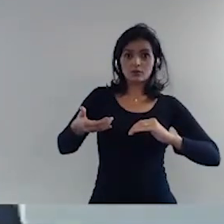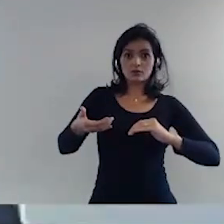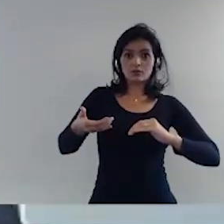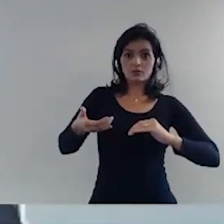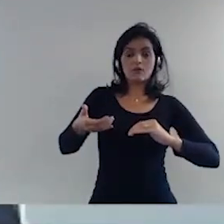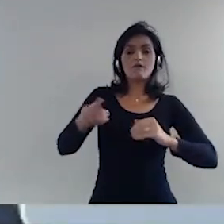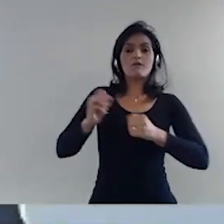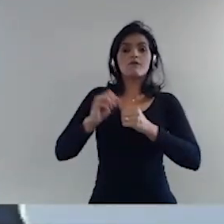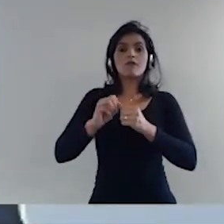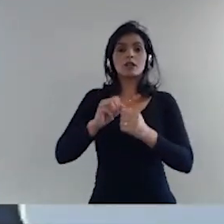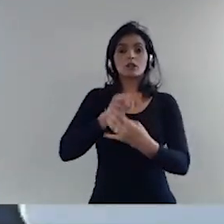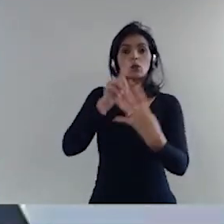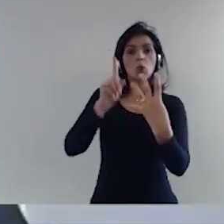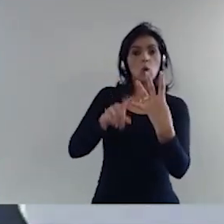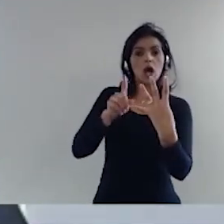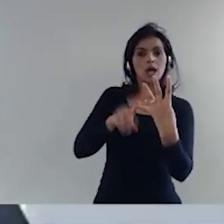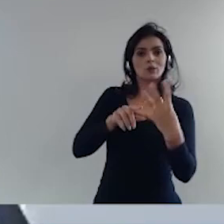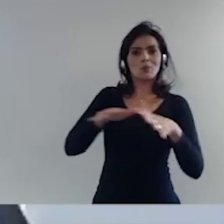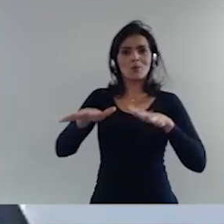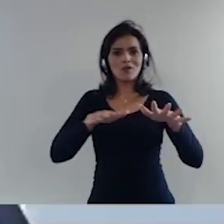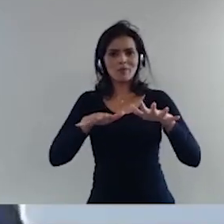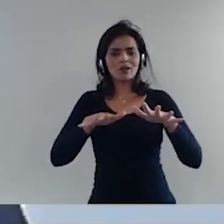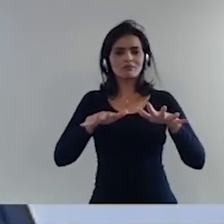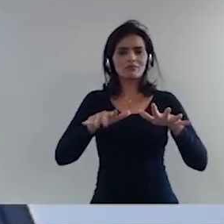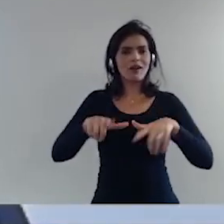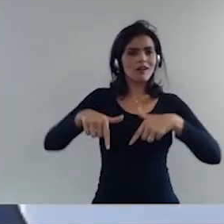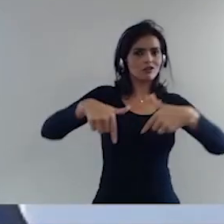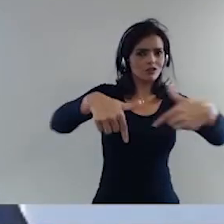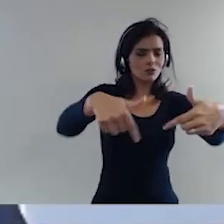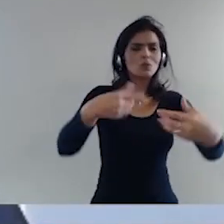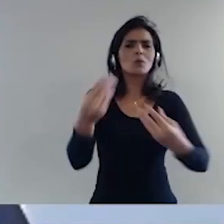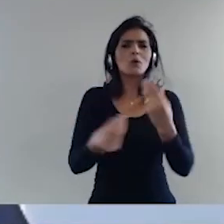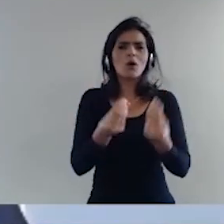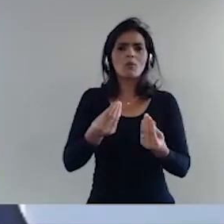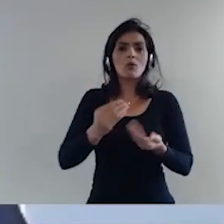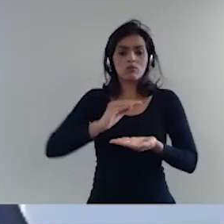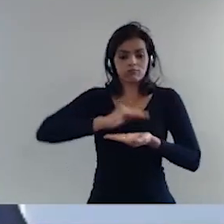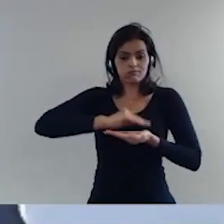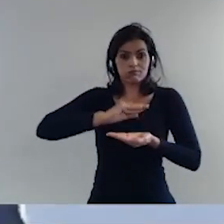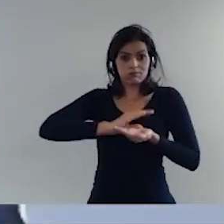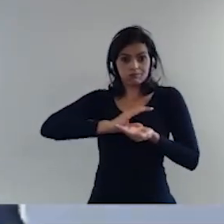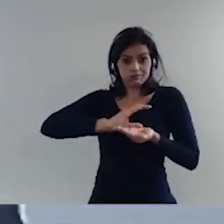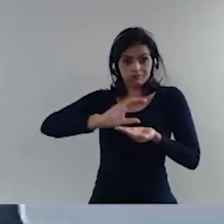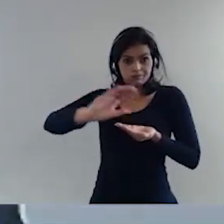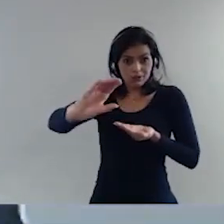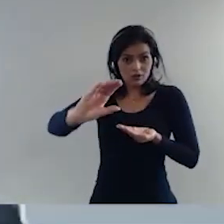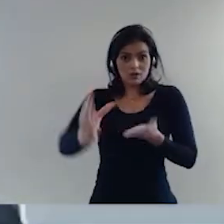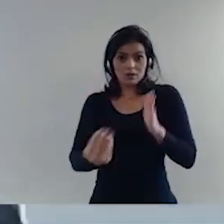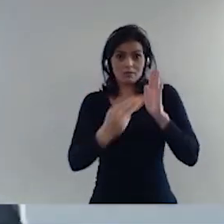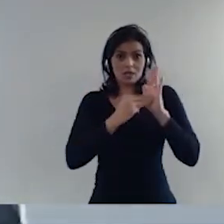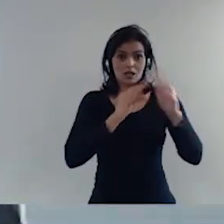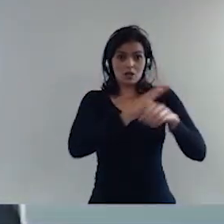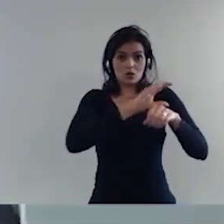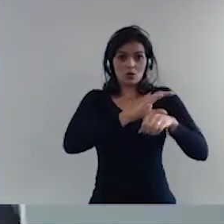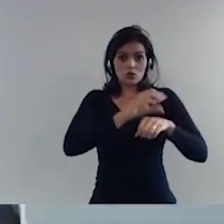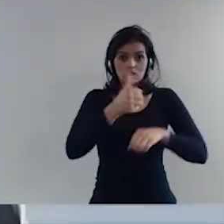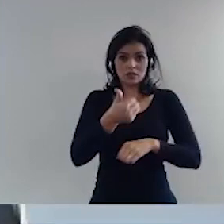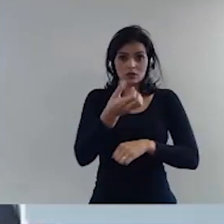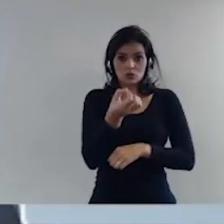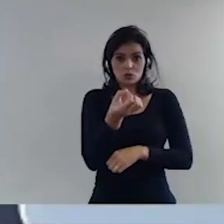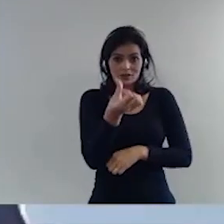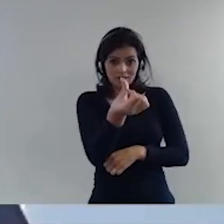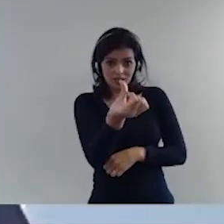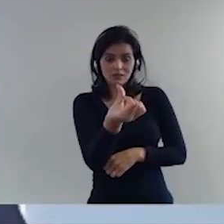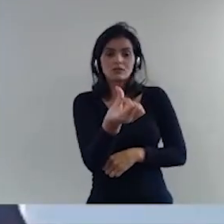quarto movimento, que é o orçamento de guerra, ou seja, a emenda constitucional